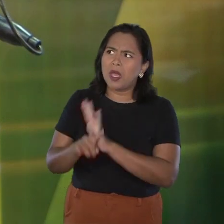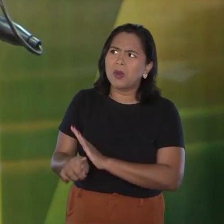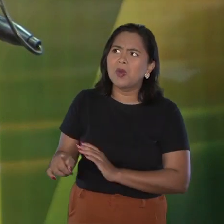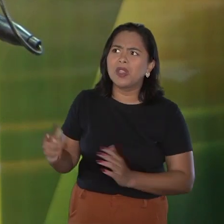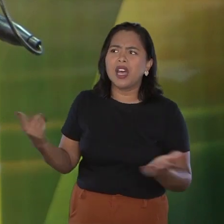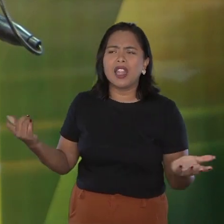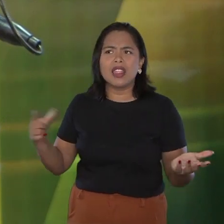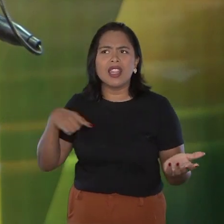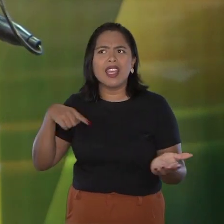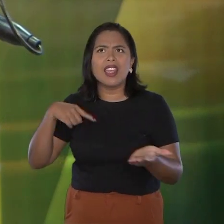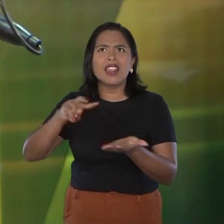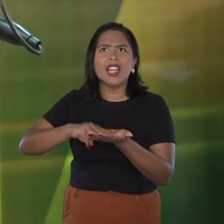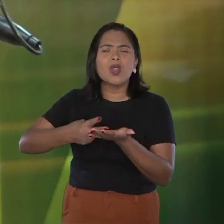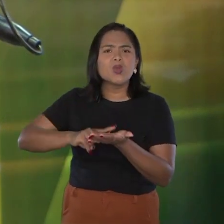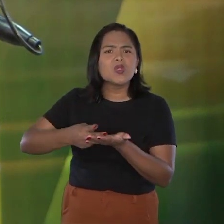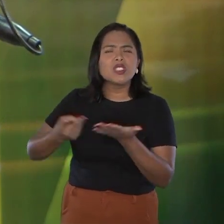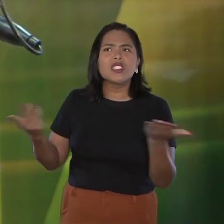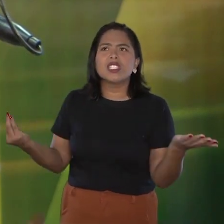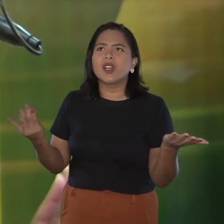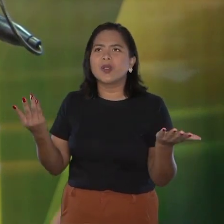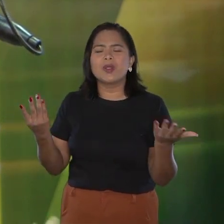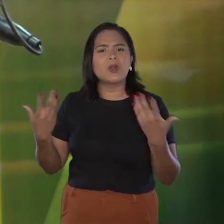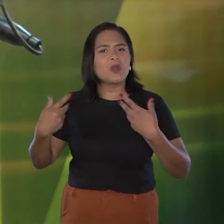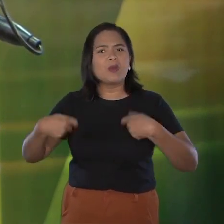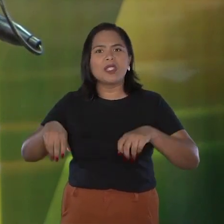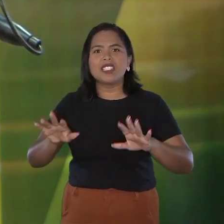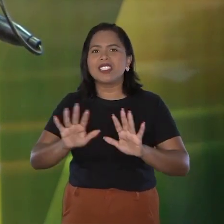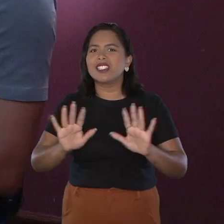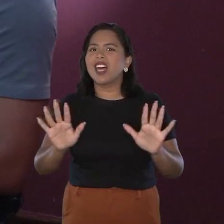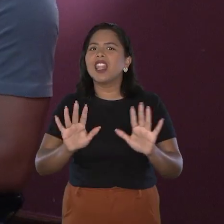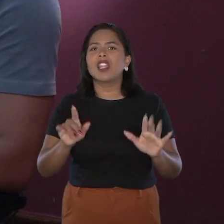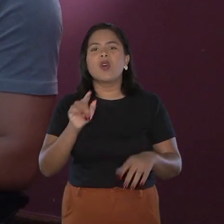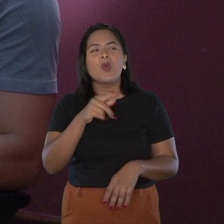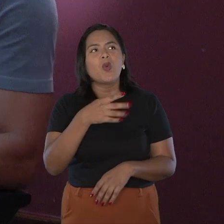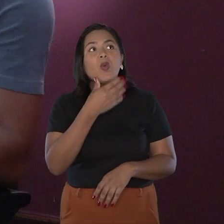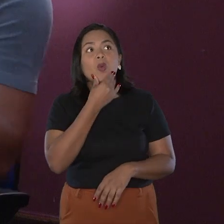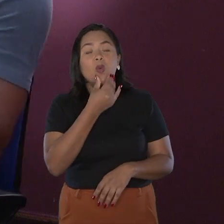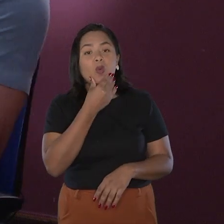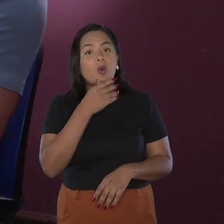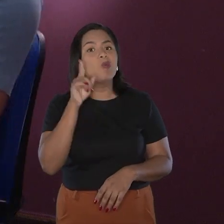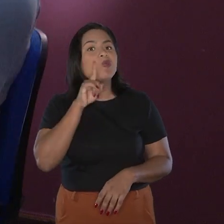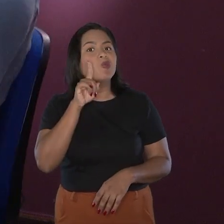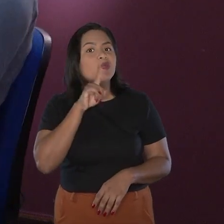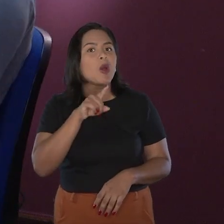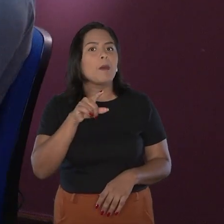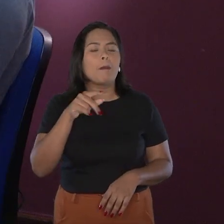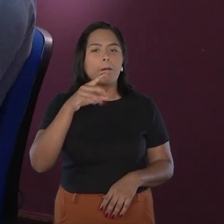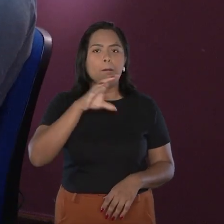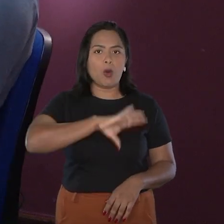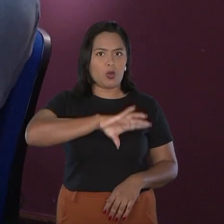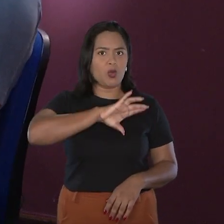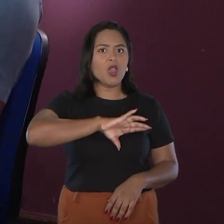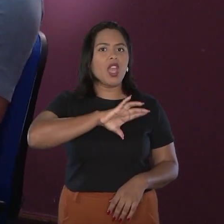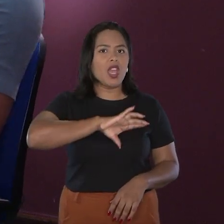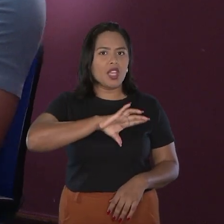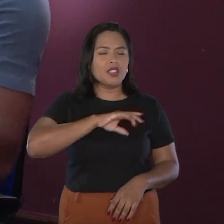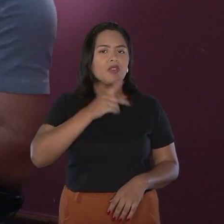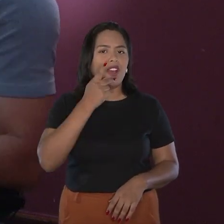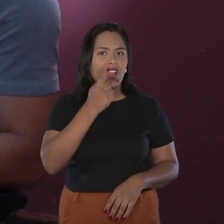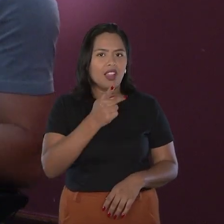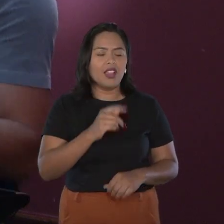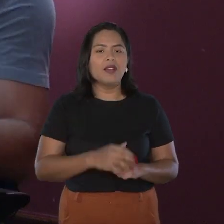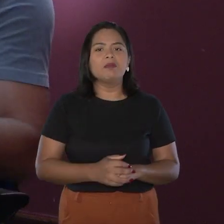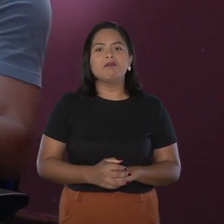vai ter um intérprete vai fazer essa tradução não vai ser necessário então é necessário que ele fala português ele já fez um vídeo tá lá no nosso Instagram do do